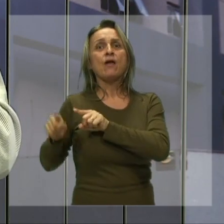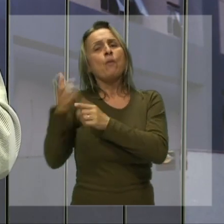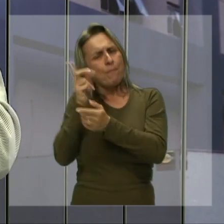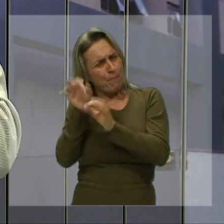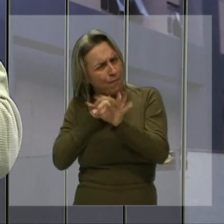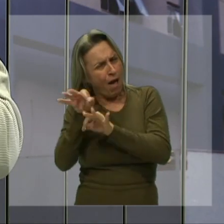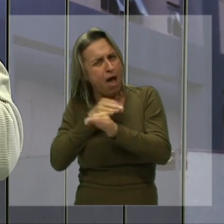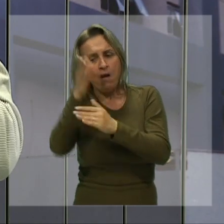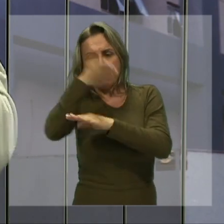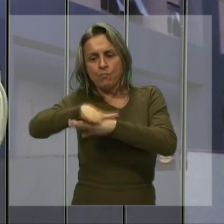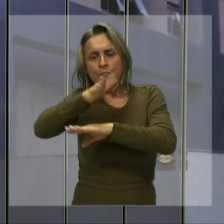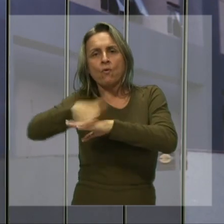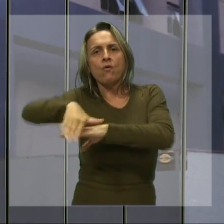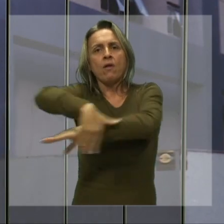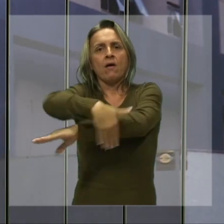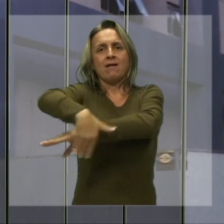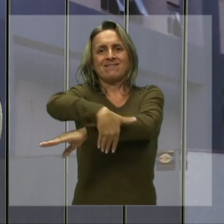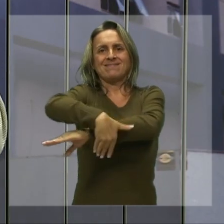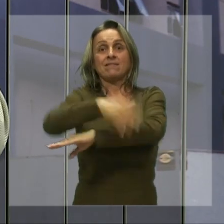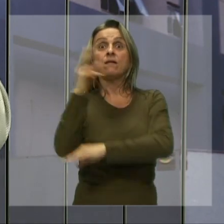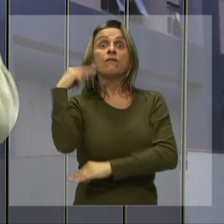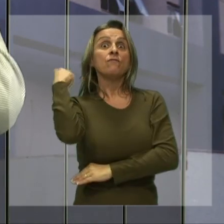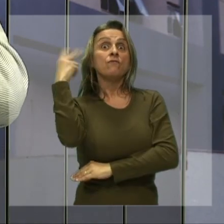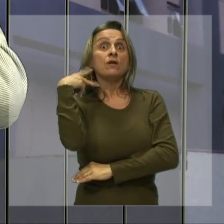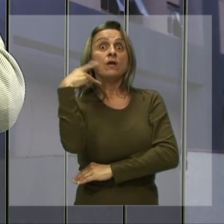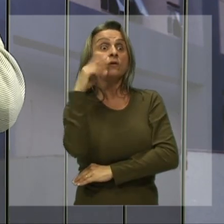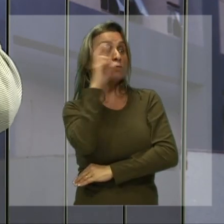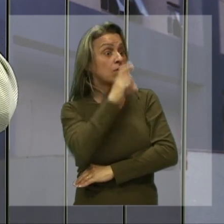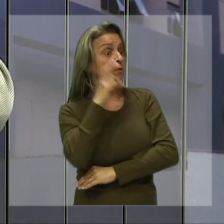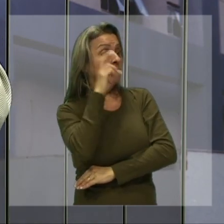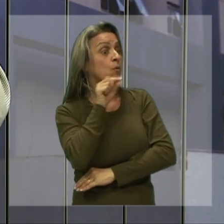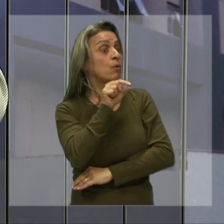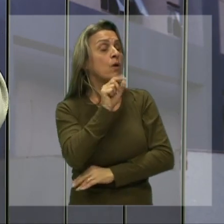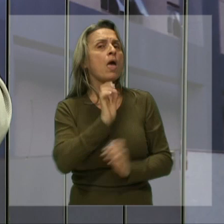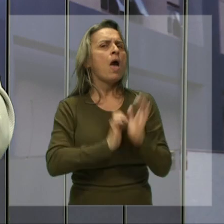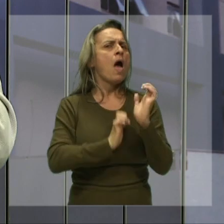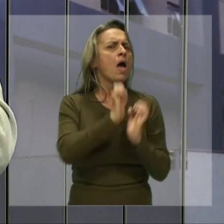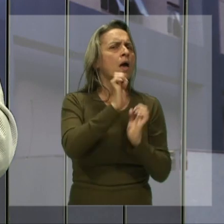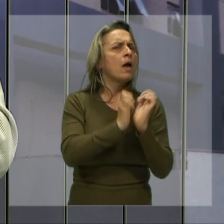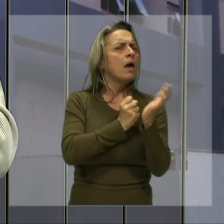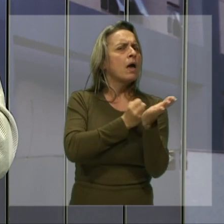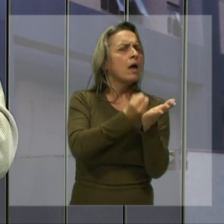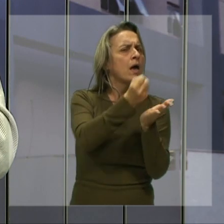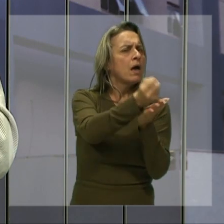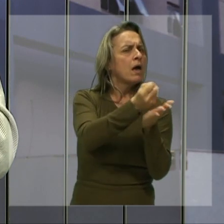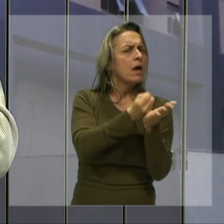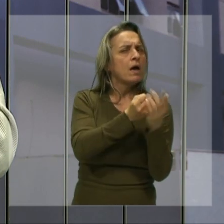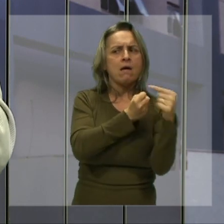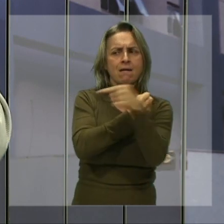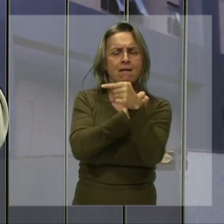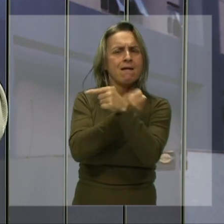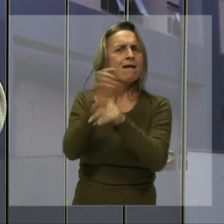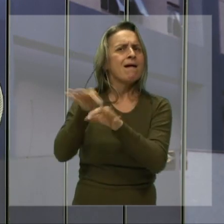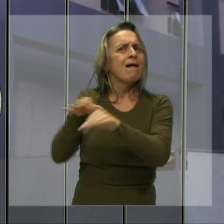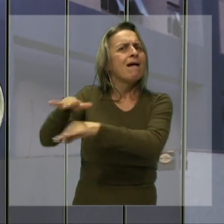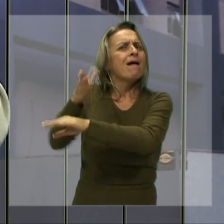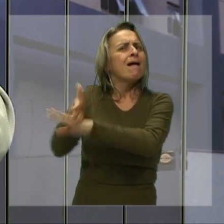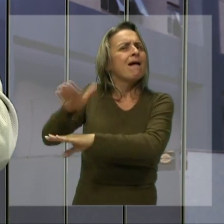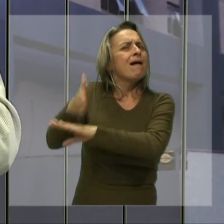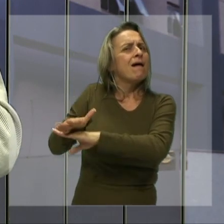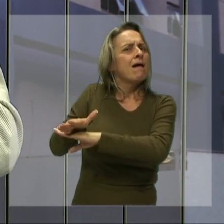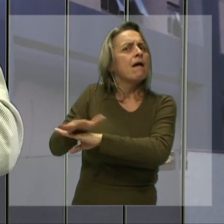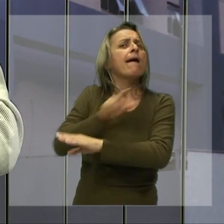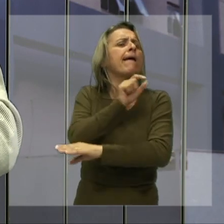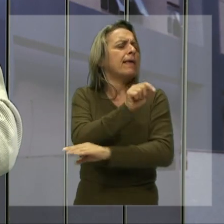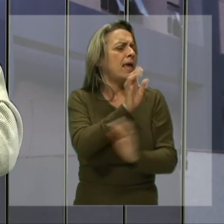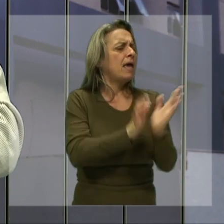rua. O vereador tem que ficar de olho, é a empresa que foi contratada para arrumar o buraco da rua. Quem é essa